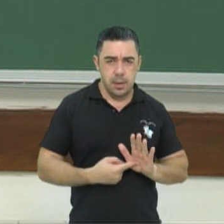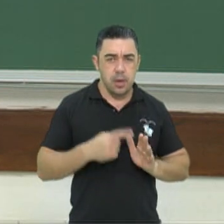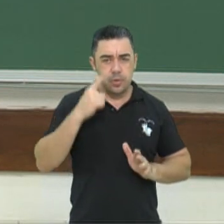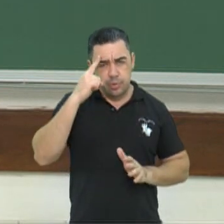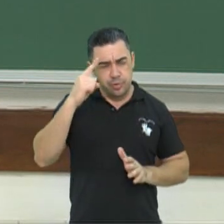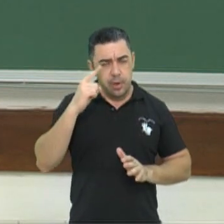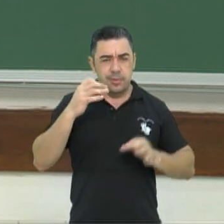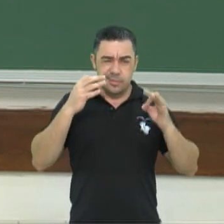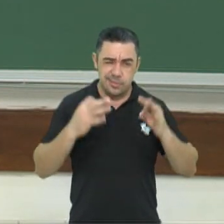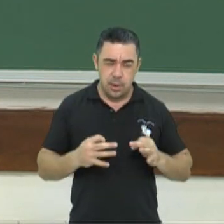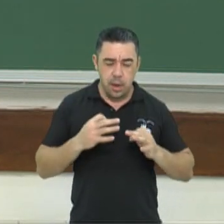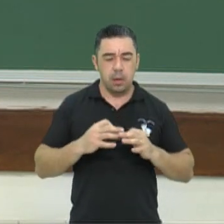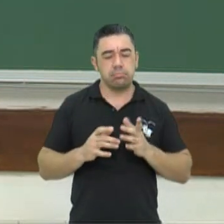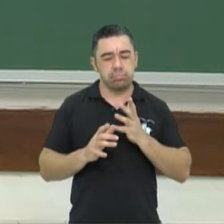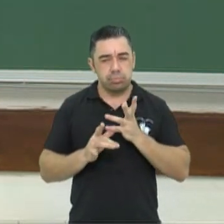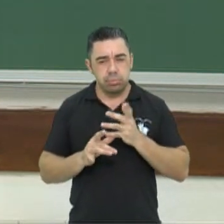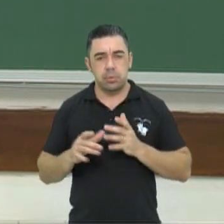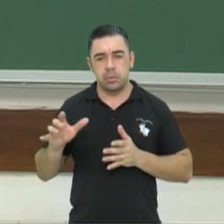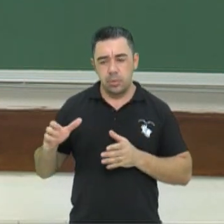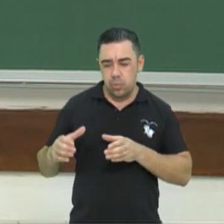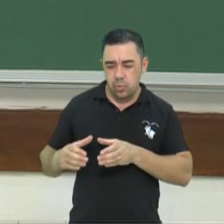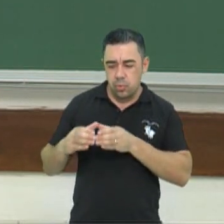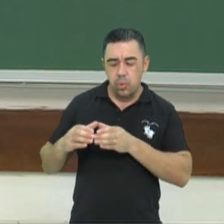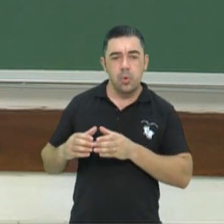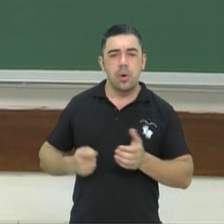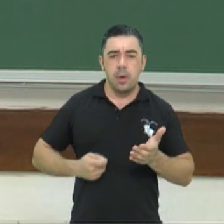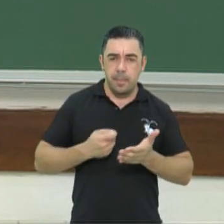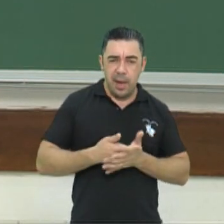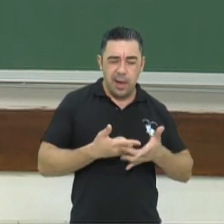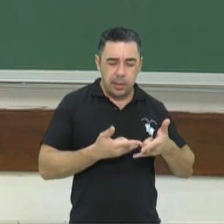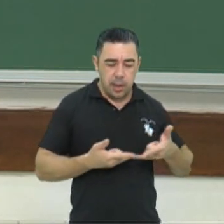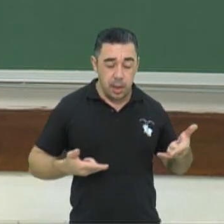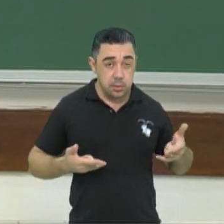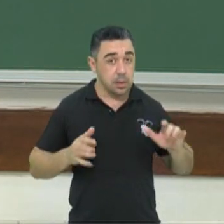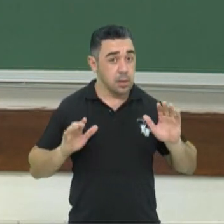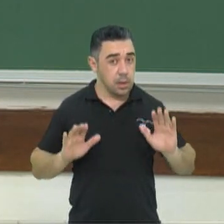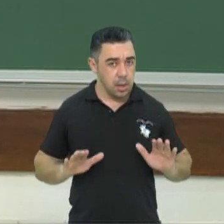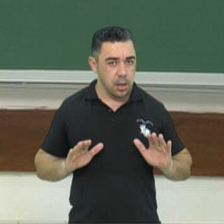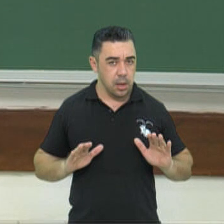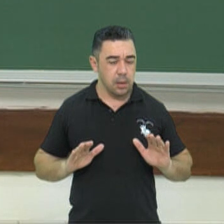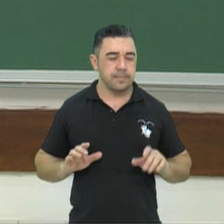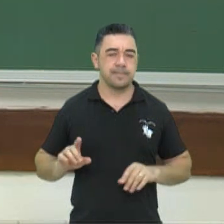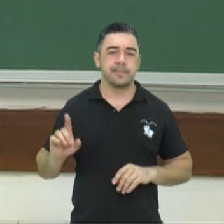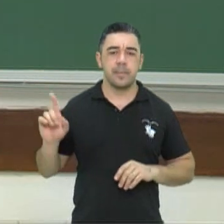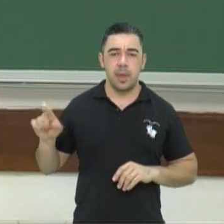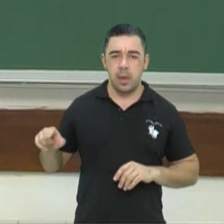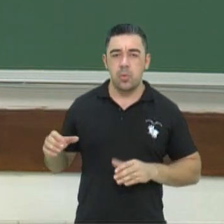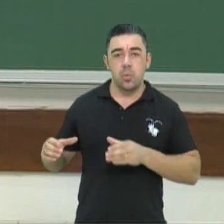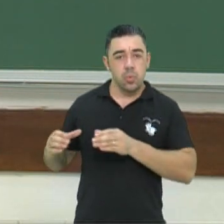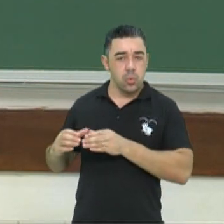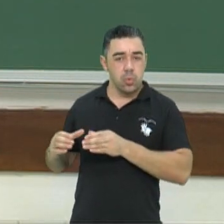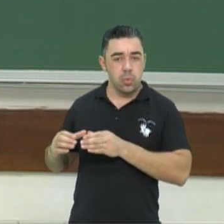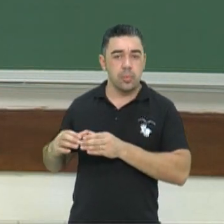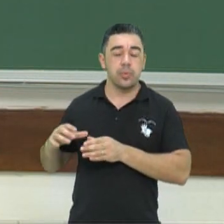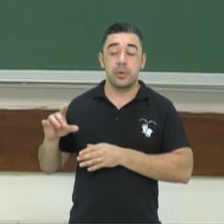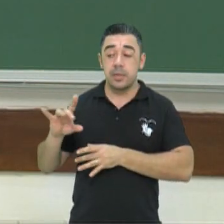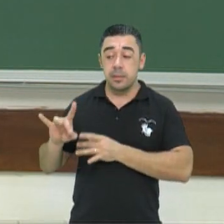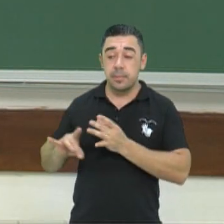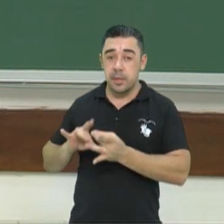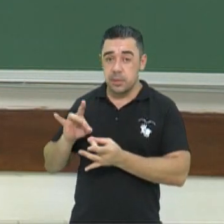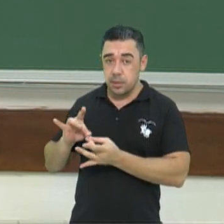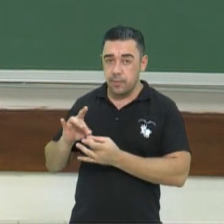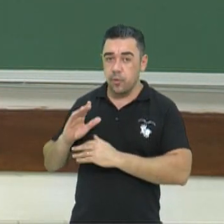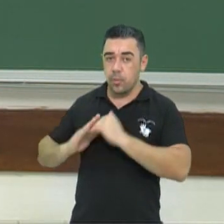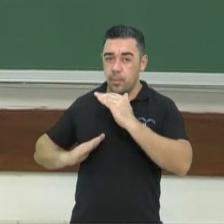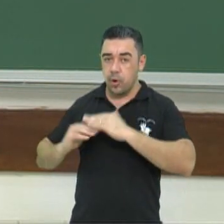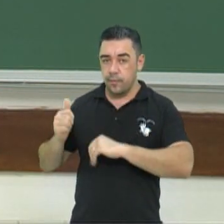dia X que eles vão tocar para tal pessoa, o ingresso custa tanto. Então isso faz com que surja aí as orquestras profissionais,